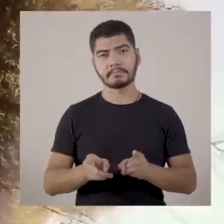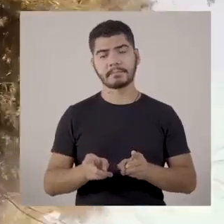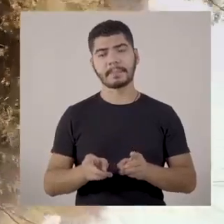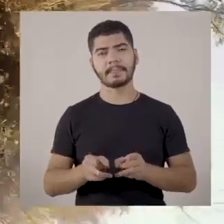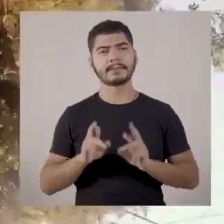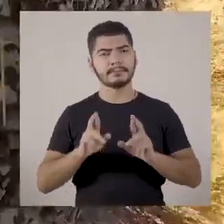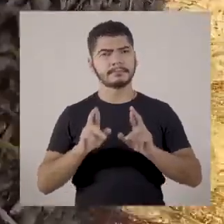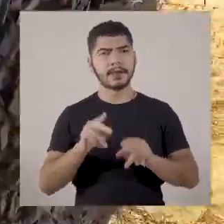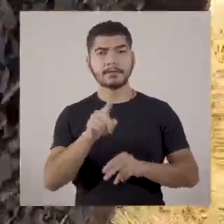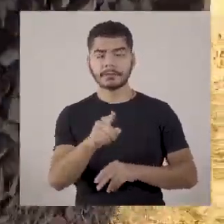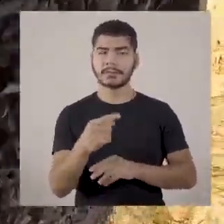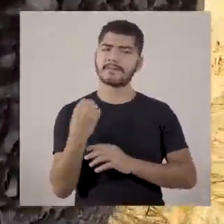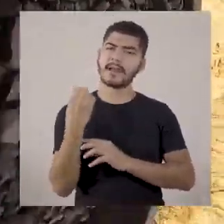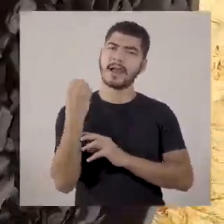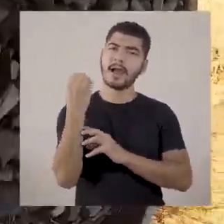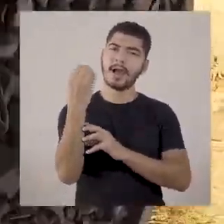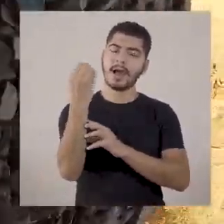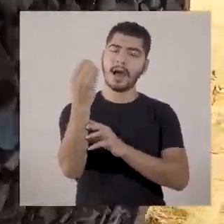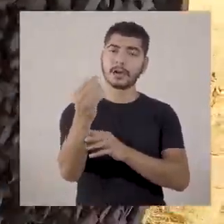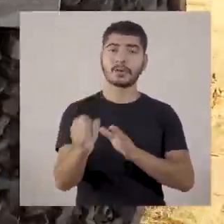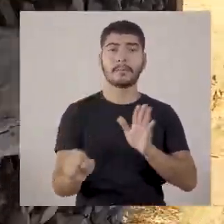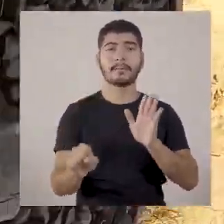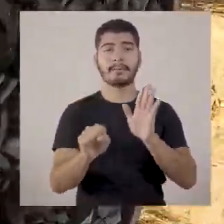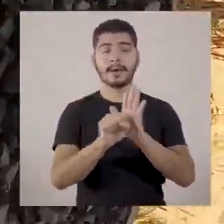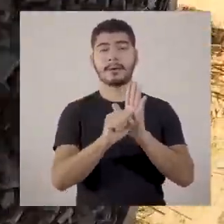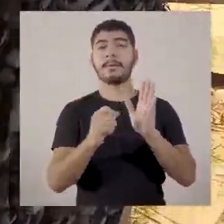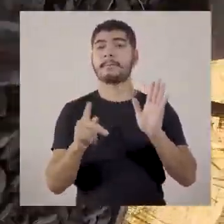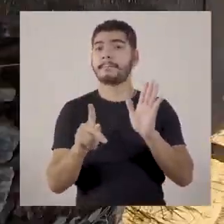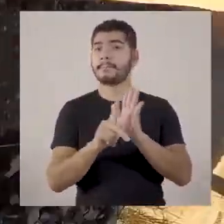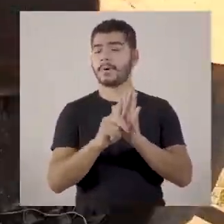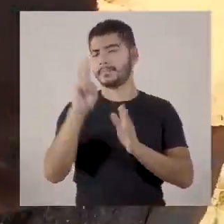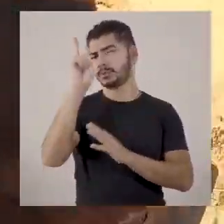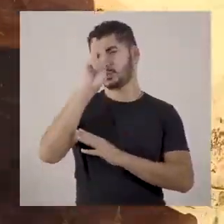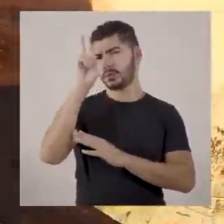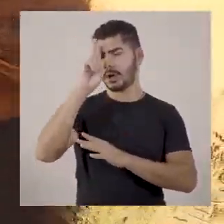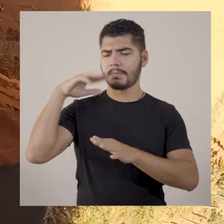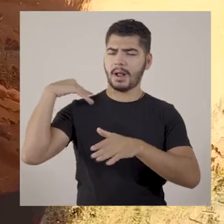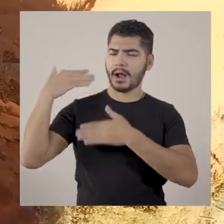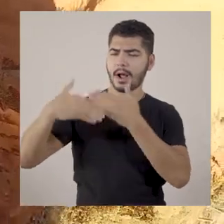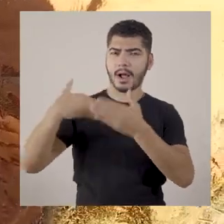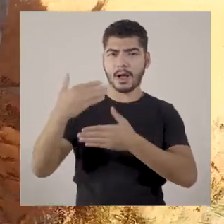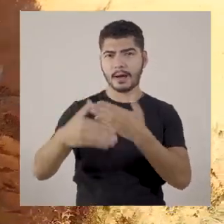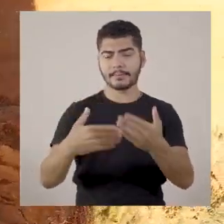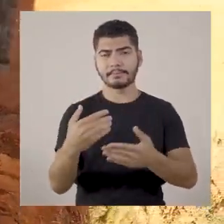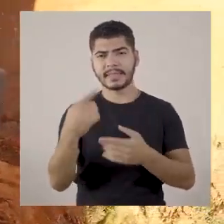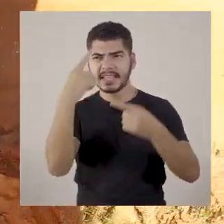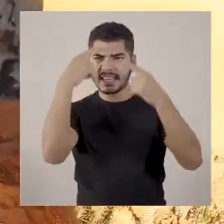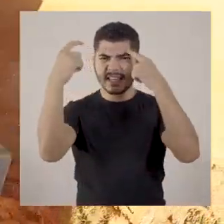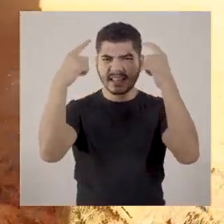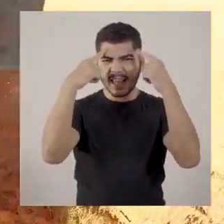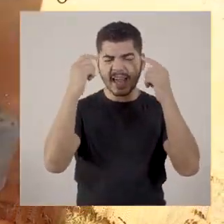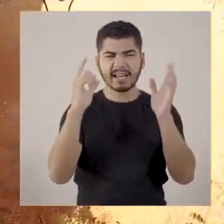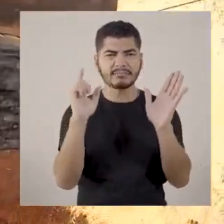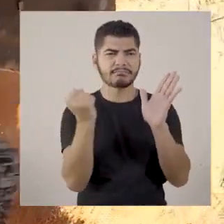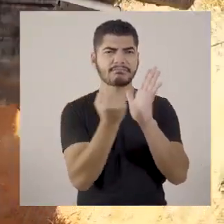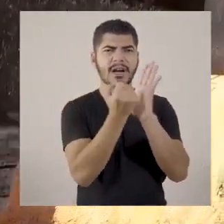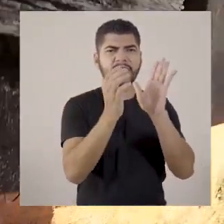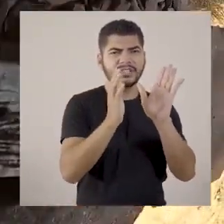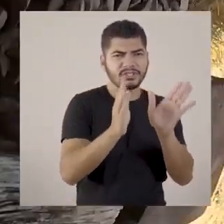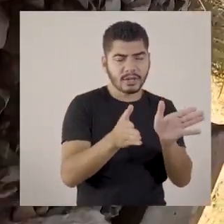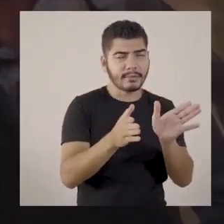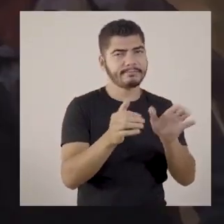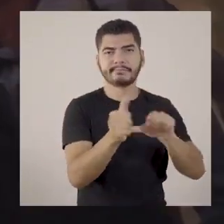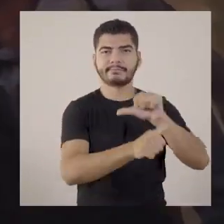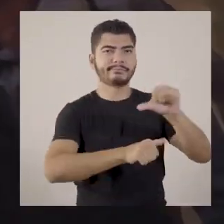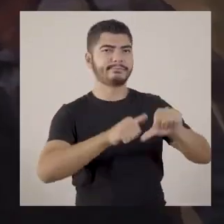possa fazer uma viagem pelo patrimônio histórico e cultural da nossa região, desconstruindo ideias baseadas em estigmas